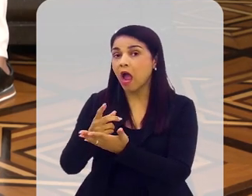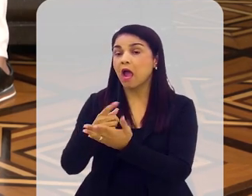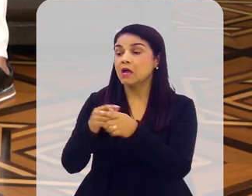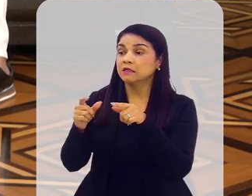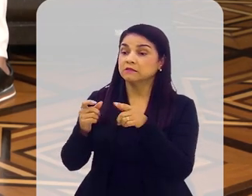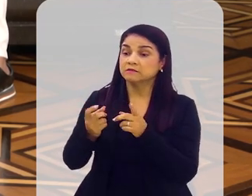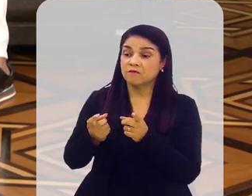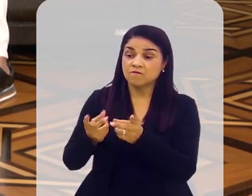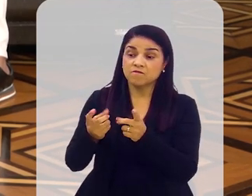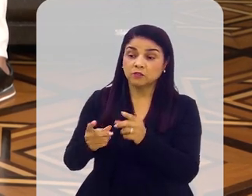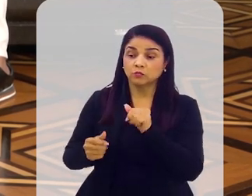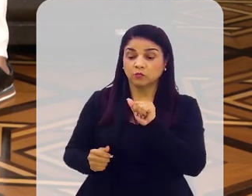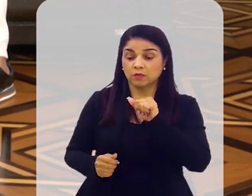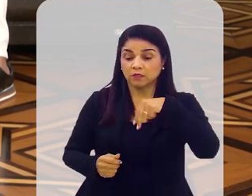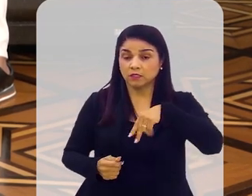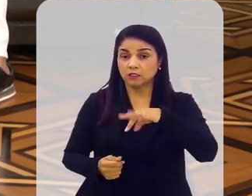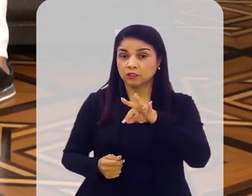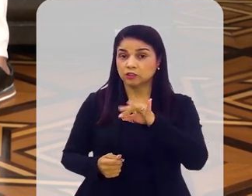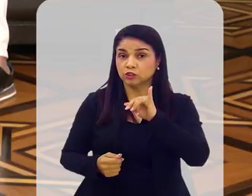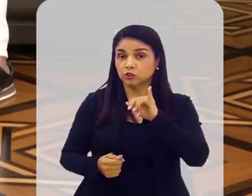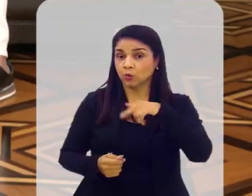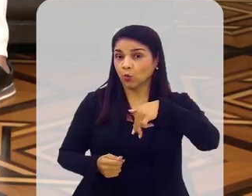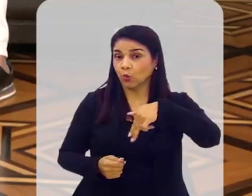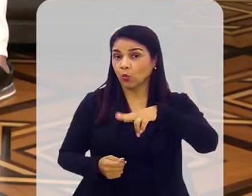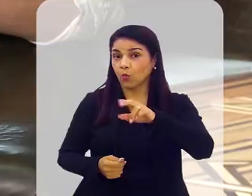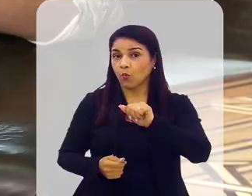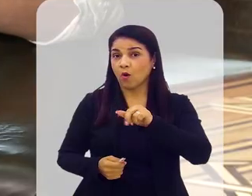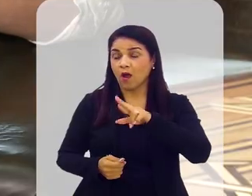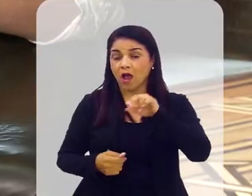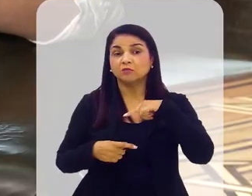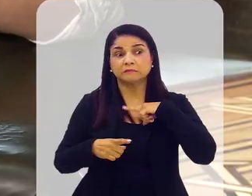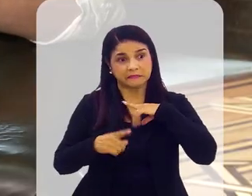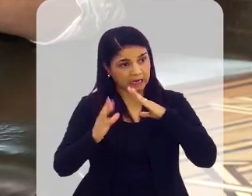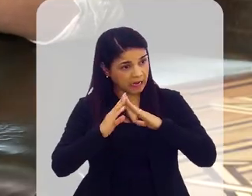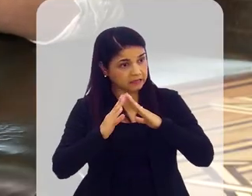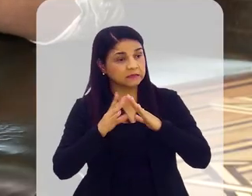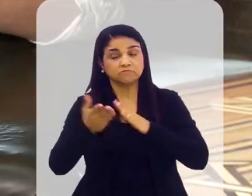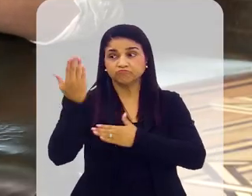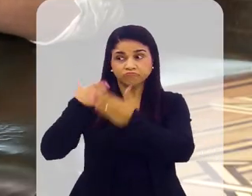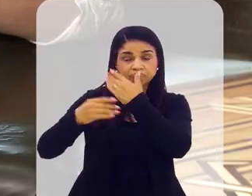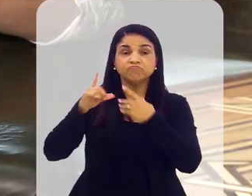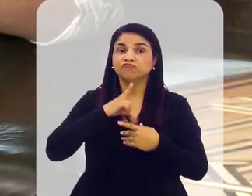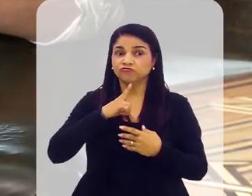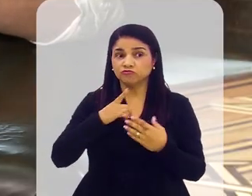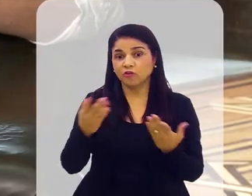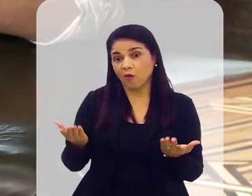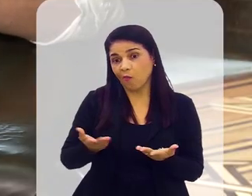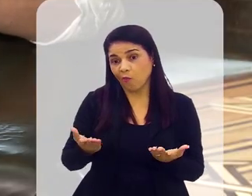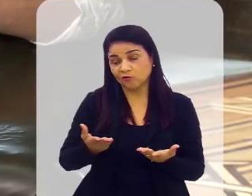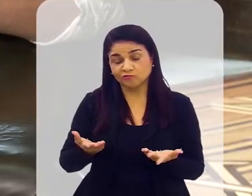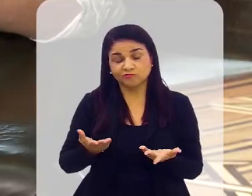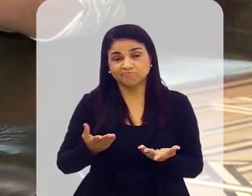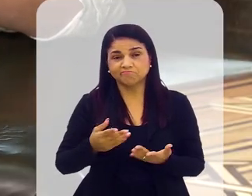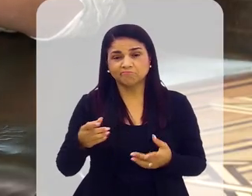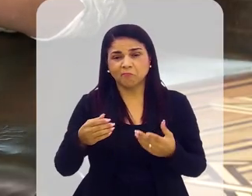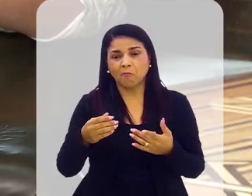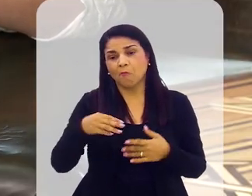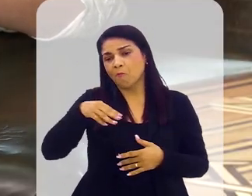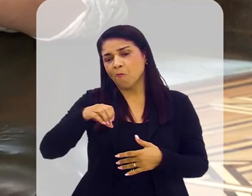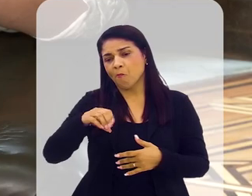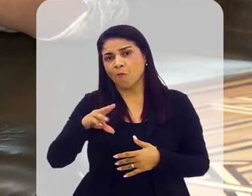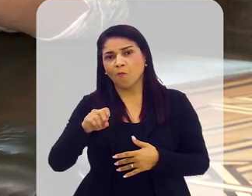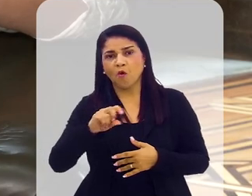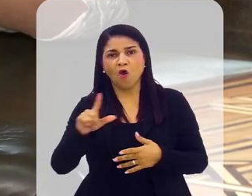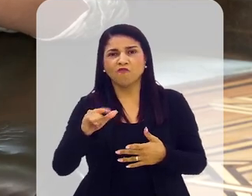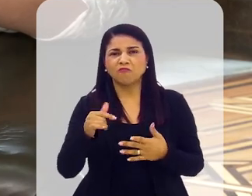Antiguidade. Antiquário, né? Antiquário. É muito caro. E na casa de todos nós tínhamos, né? Sim, todo mundo tinha. Agora não, todo mundo de aglomerado está feliz da vida, e né? E aí as pessoas